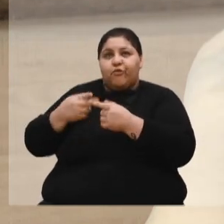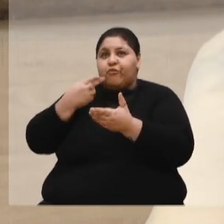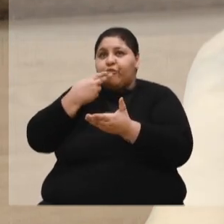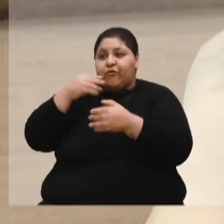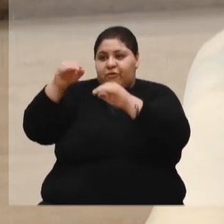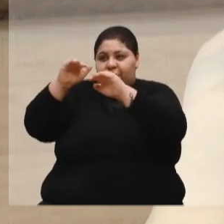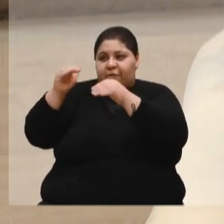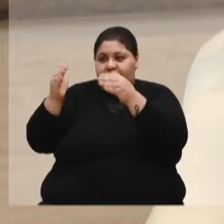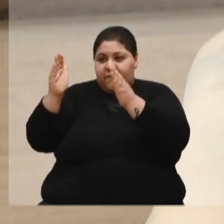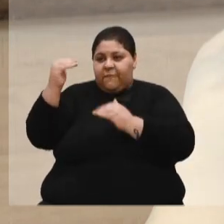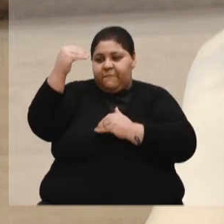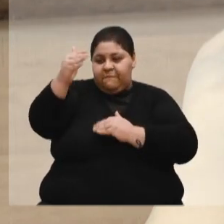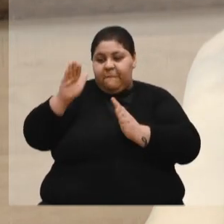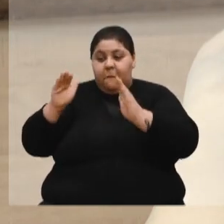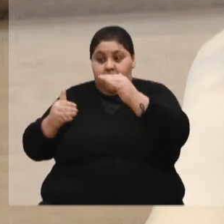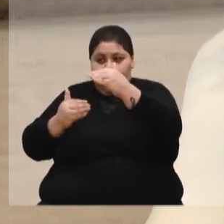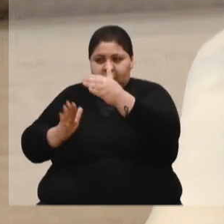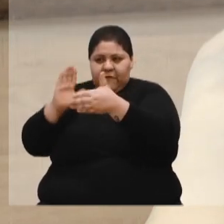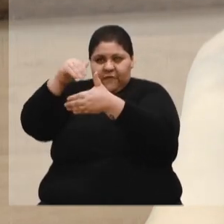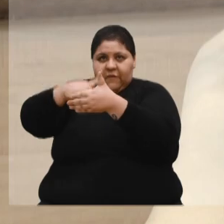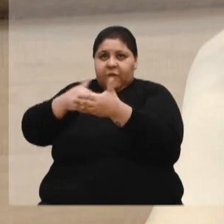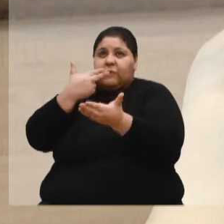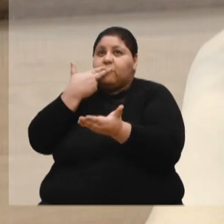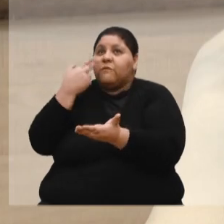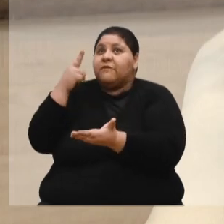nesta caixa uma carta, né?